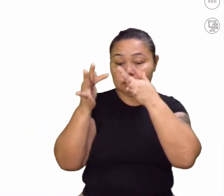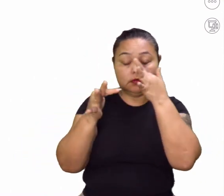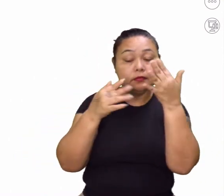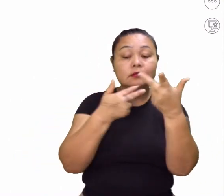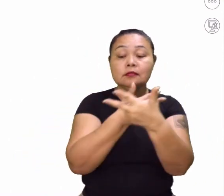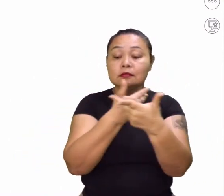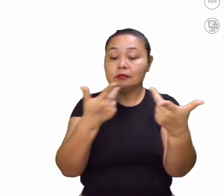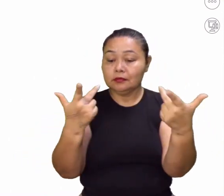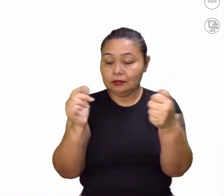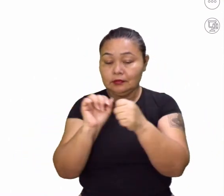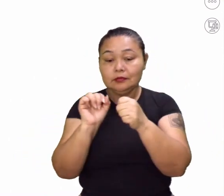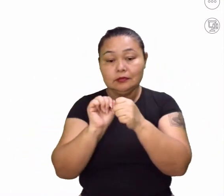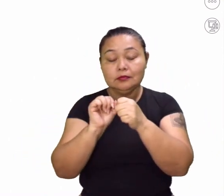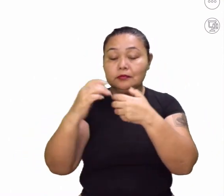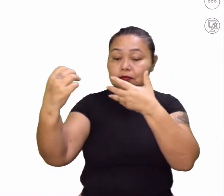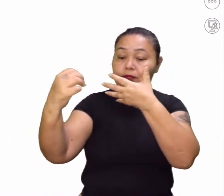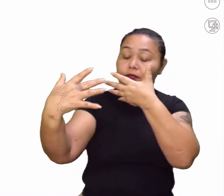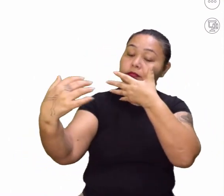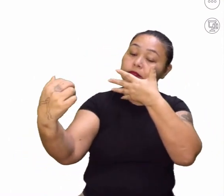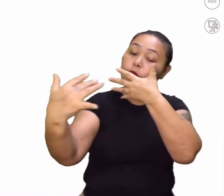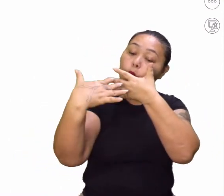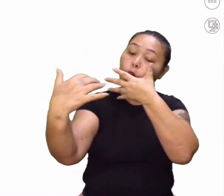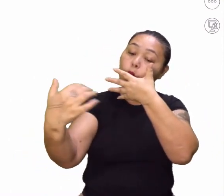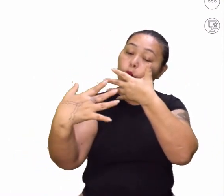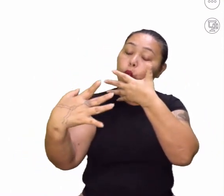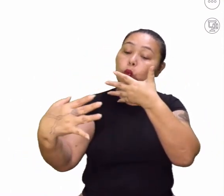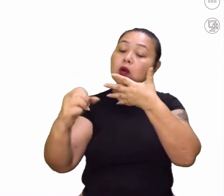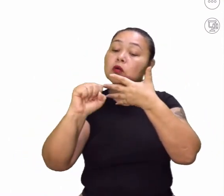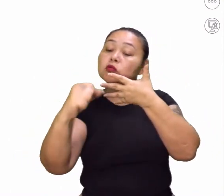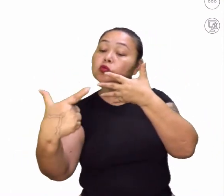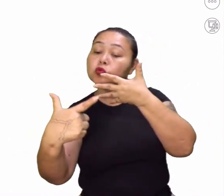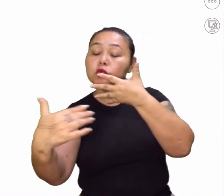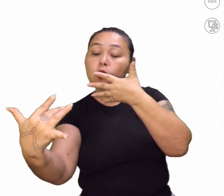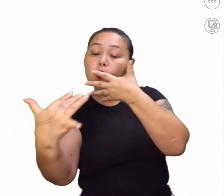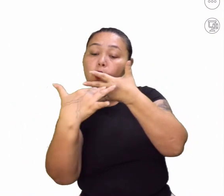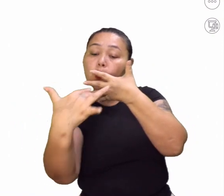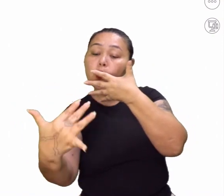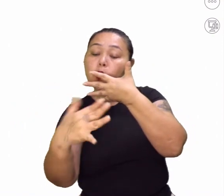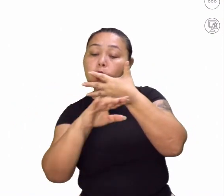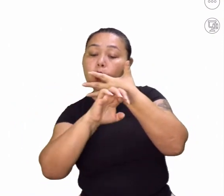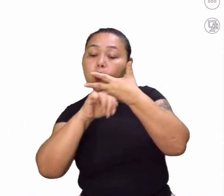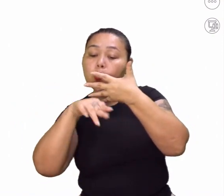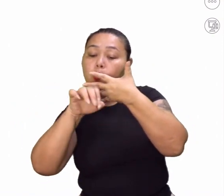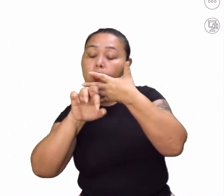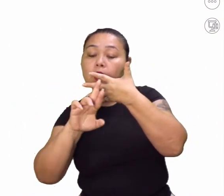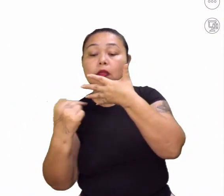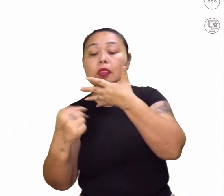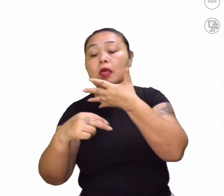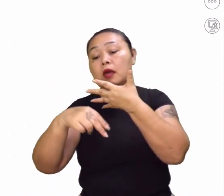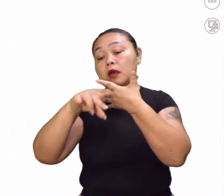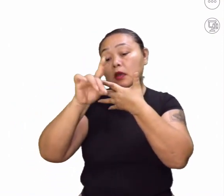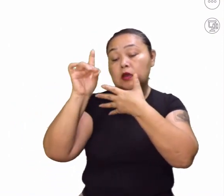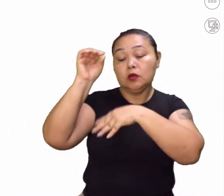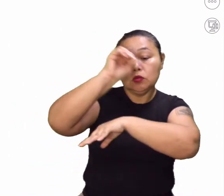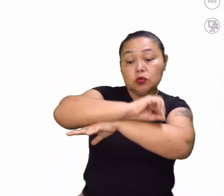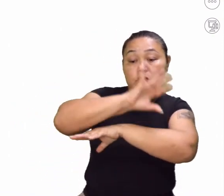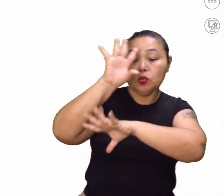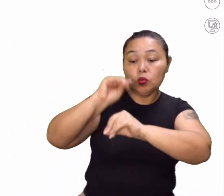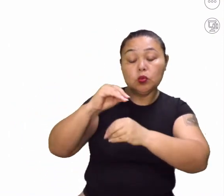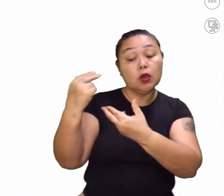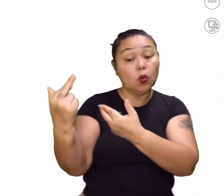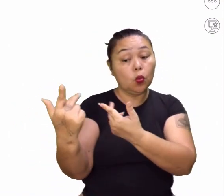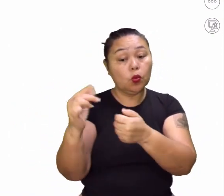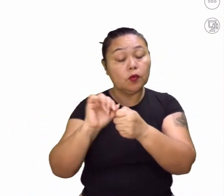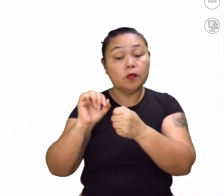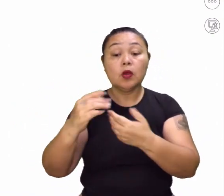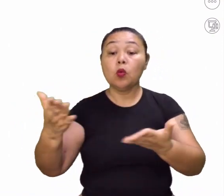Beleza? Radiação batendo sobre a linha do Equador. E aí a duração de dias e noites iguais. Quando é no verão,